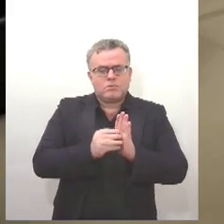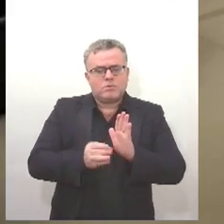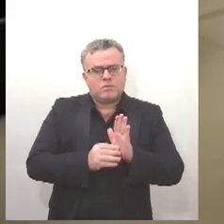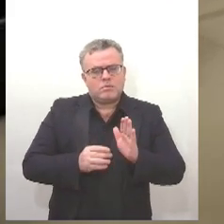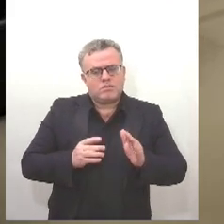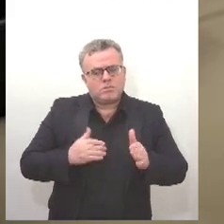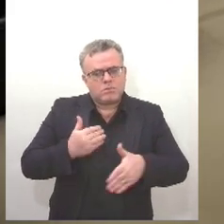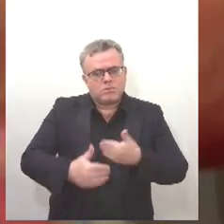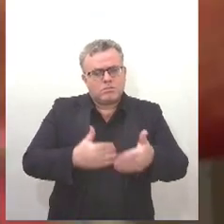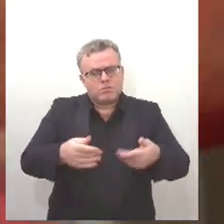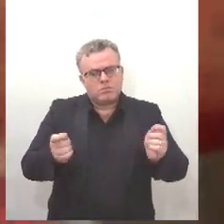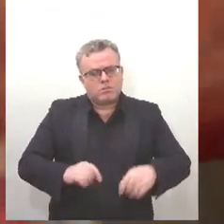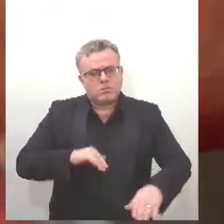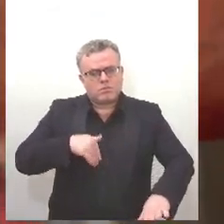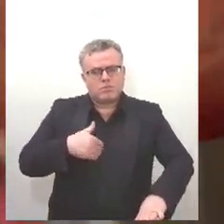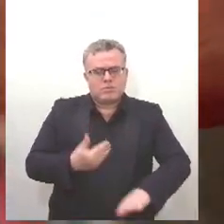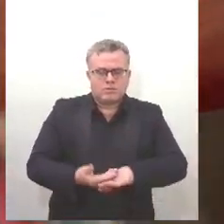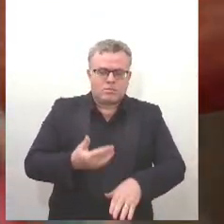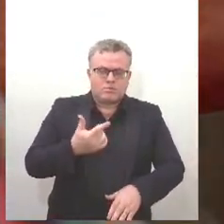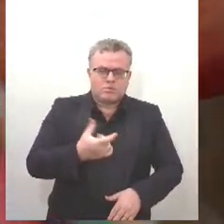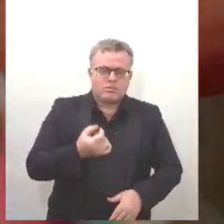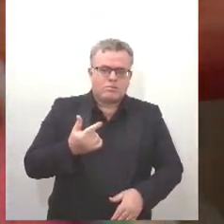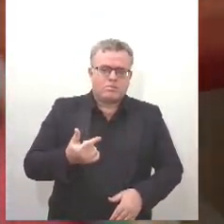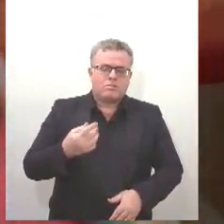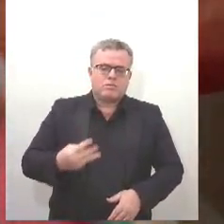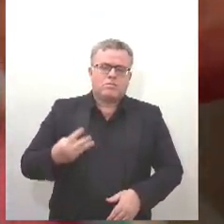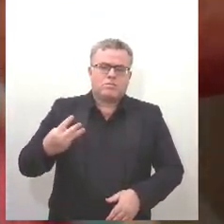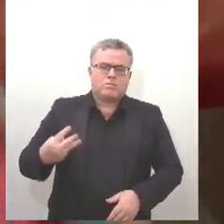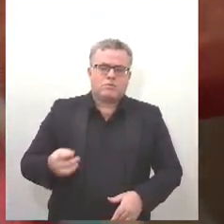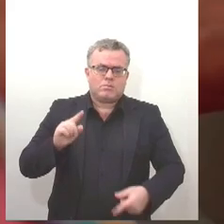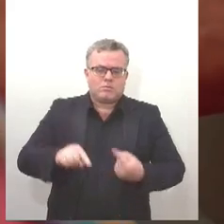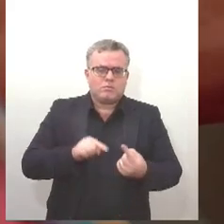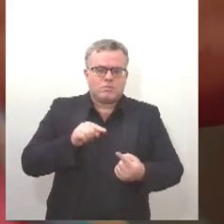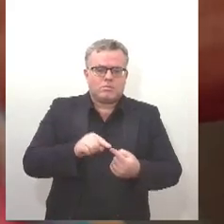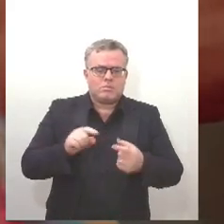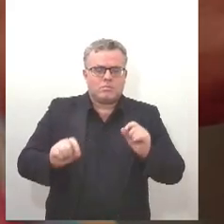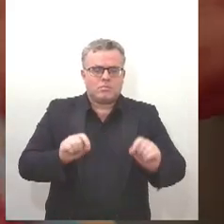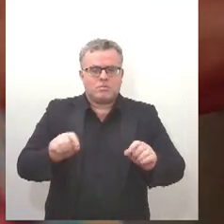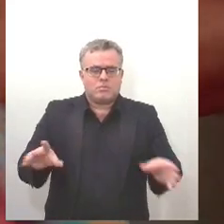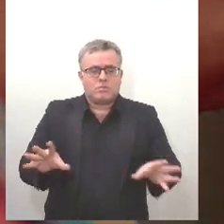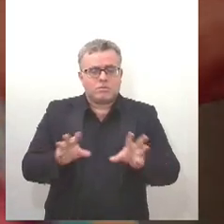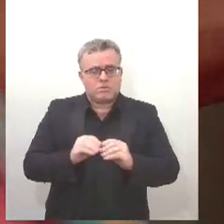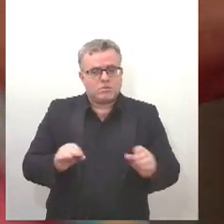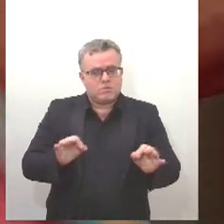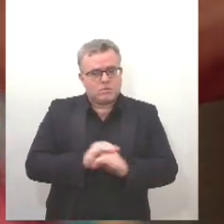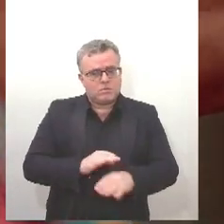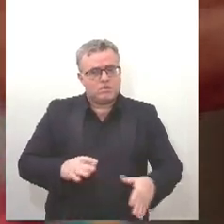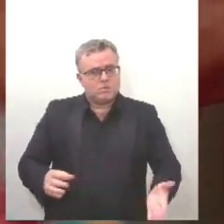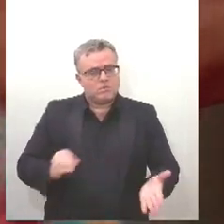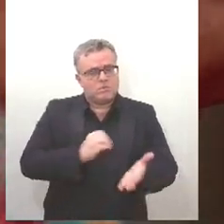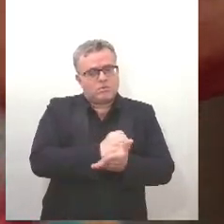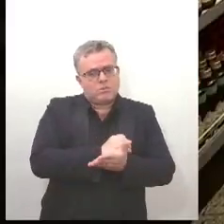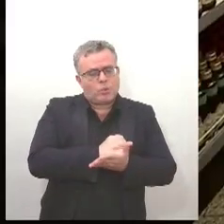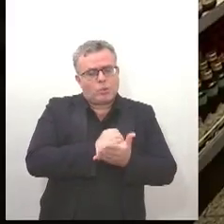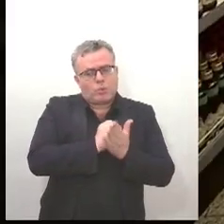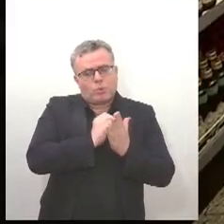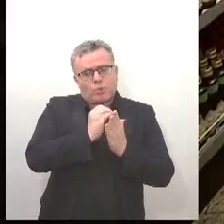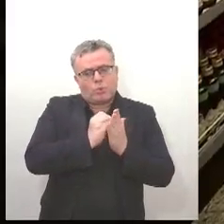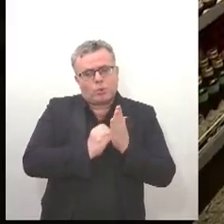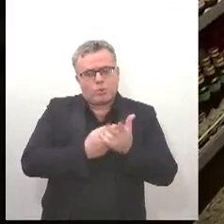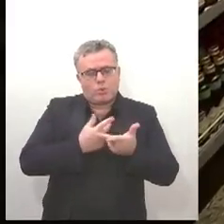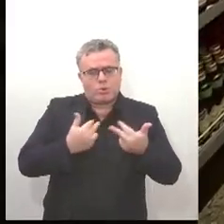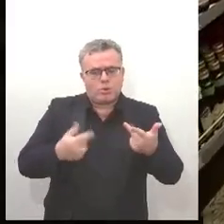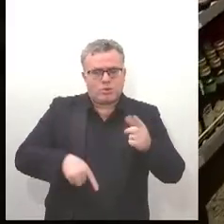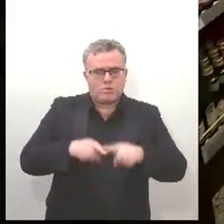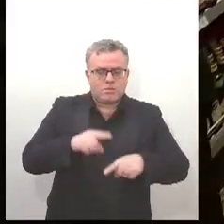até 2033 o objetivo é simplificar impostos e zerar a cobrança de diversos itens é na